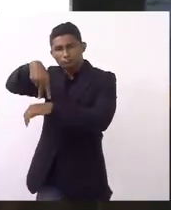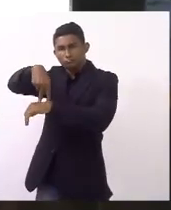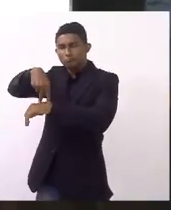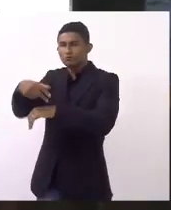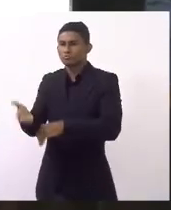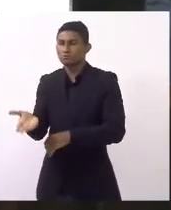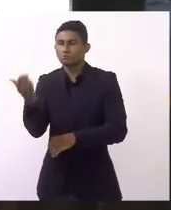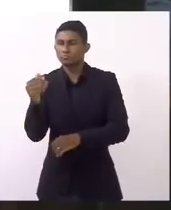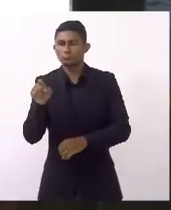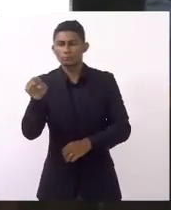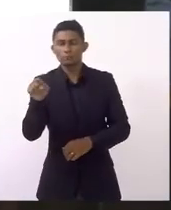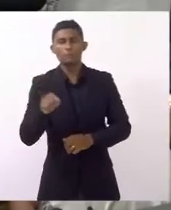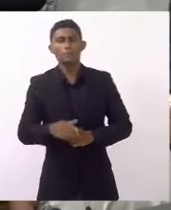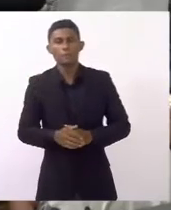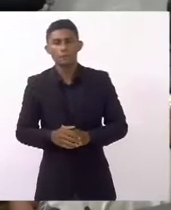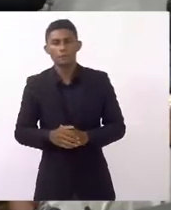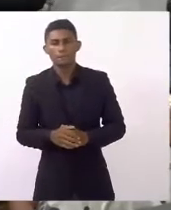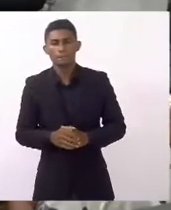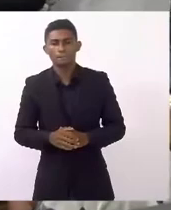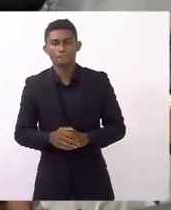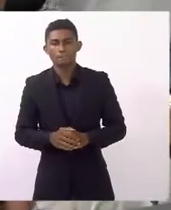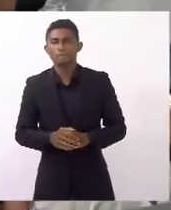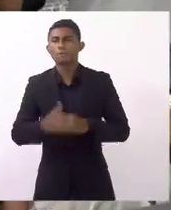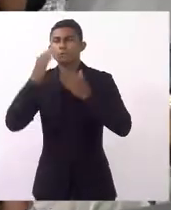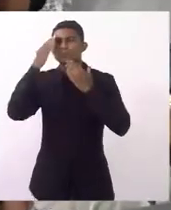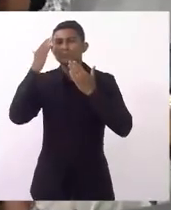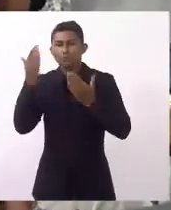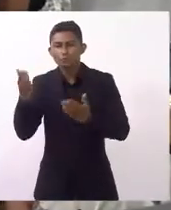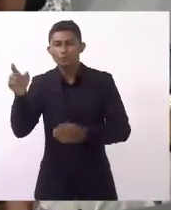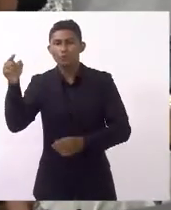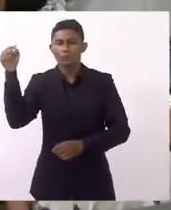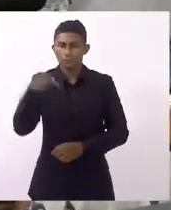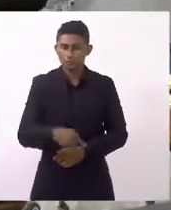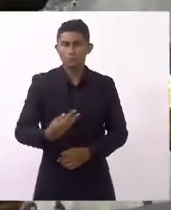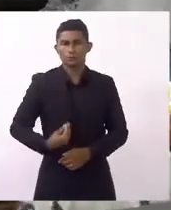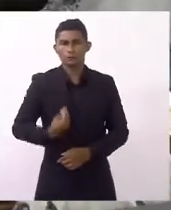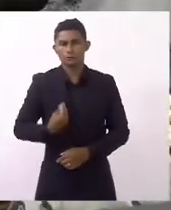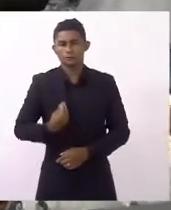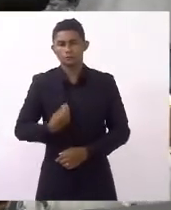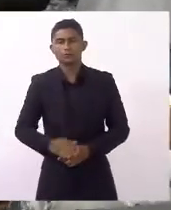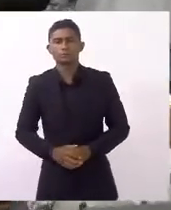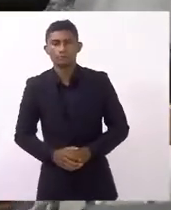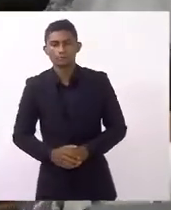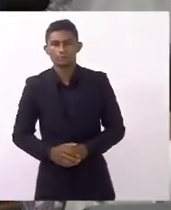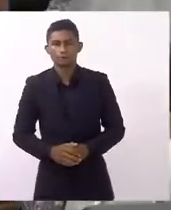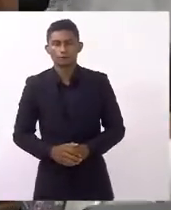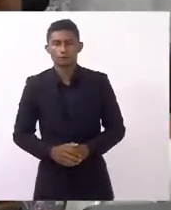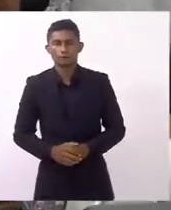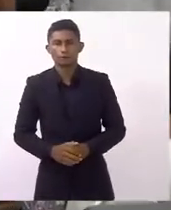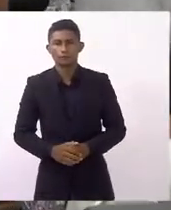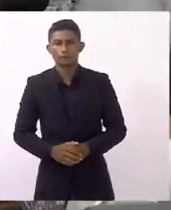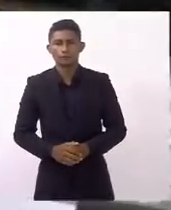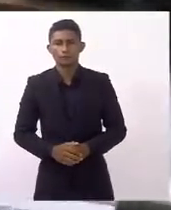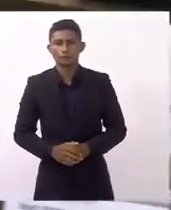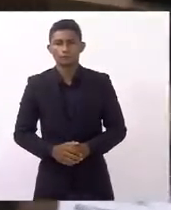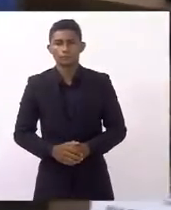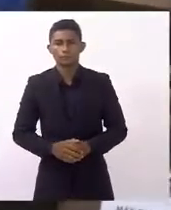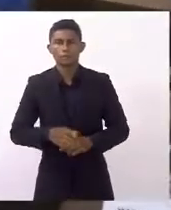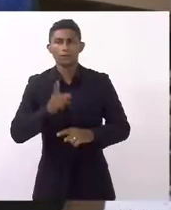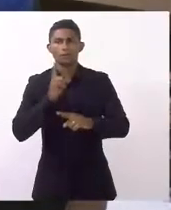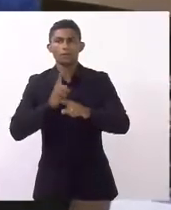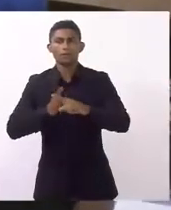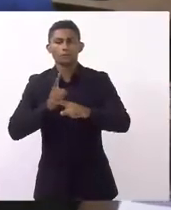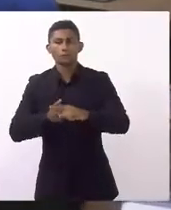do Diante Do que foi muito obrigada pela sua presença diante do que foi o